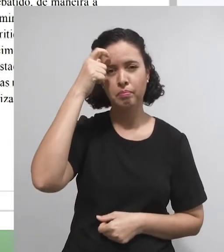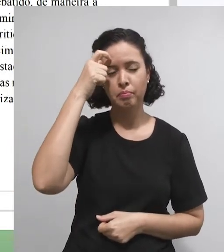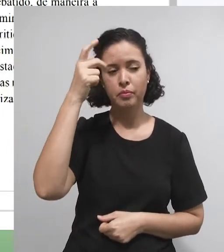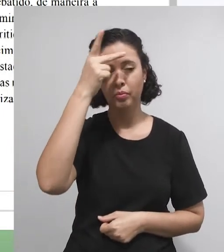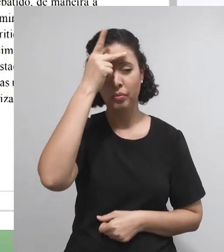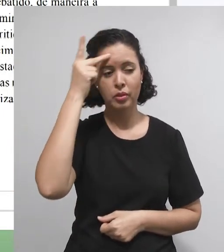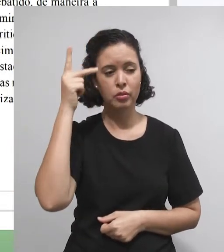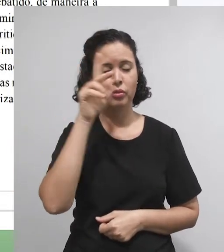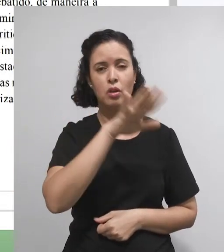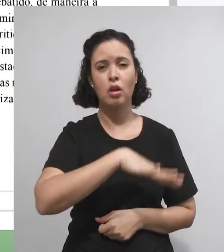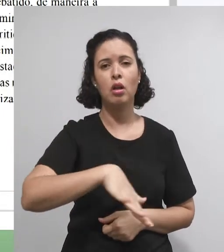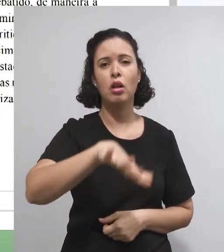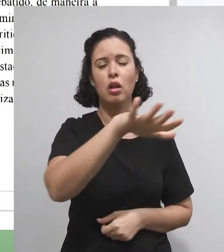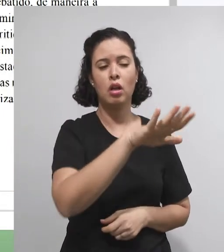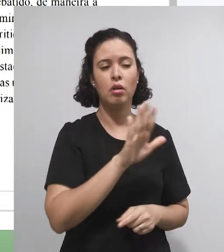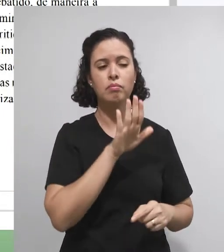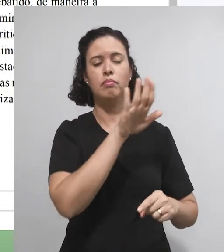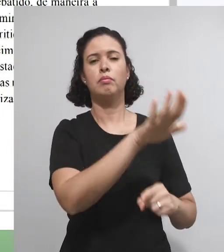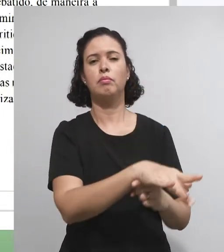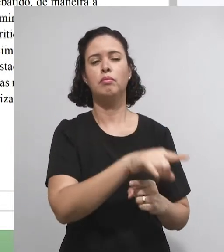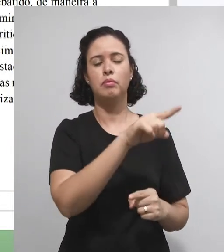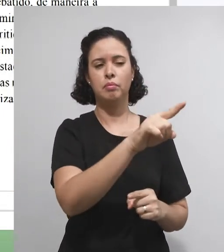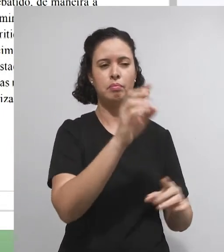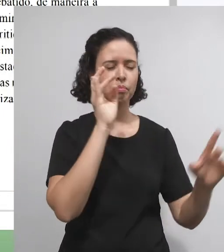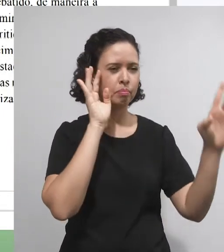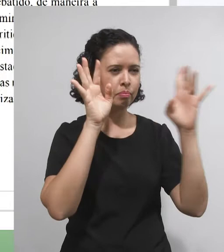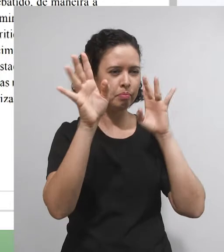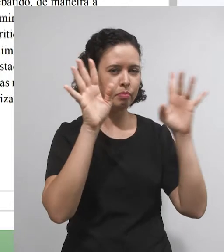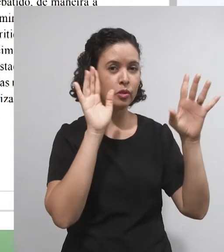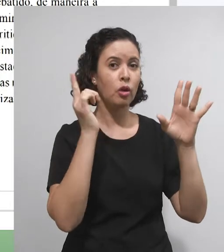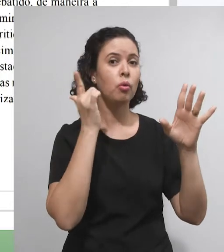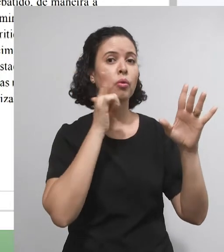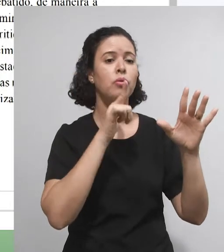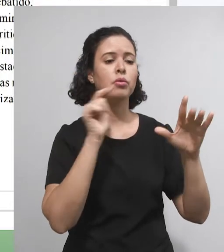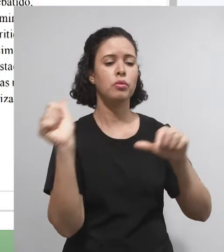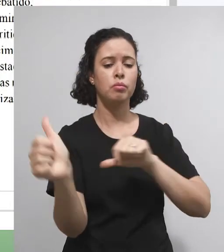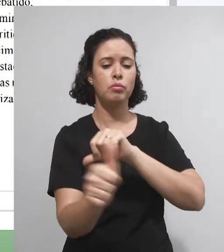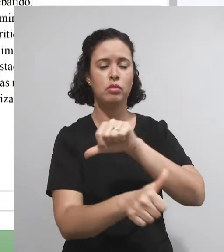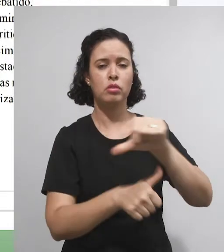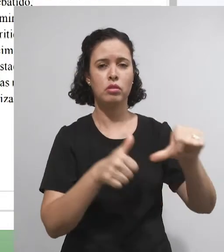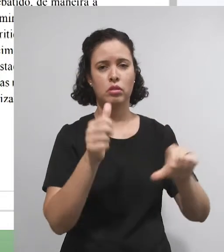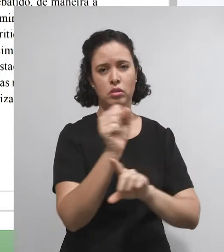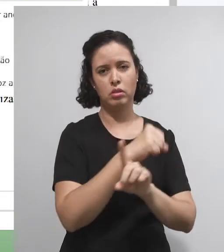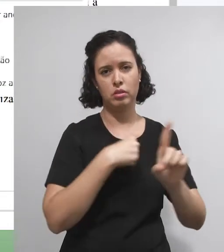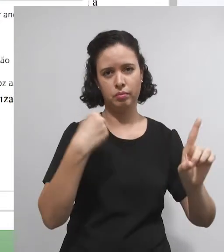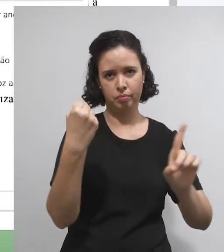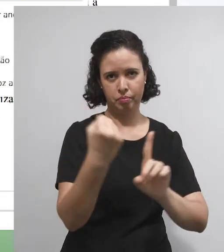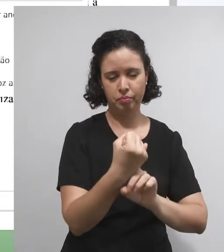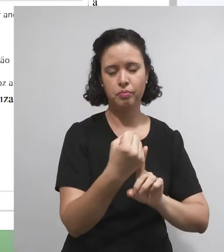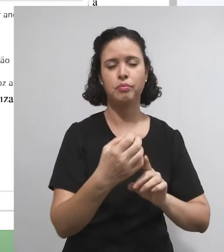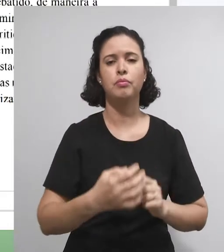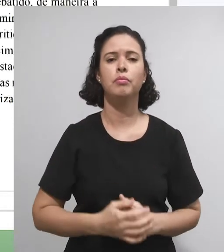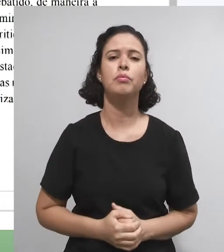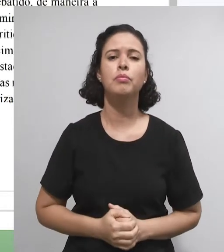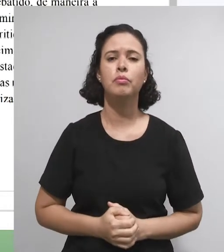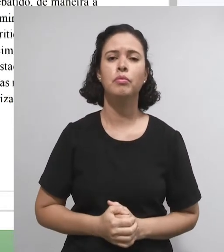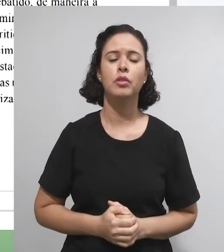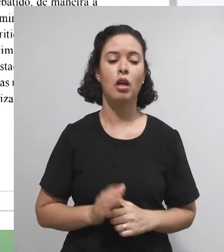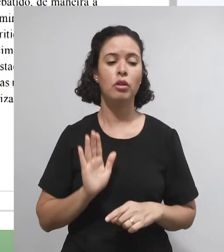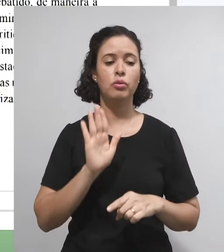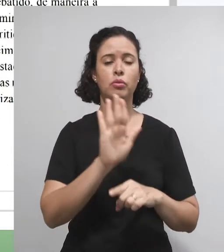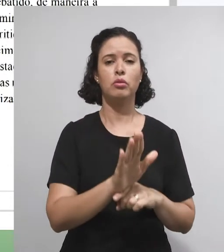conscientizar a população para fazer a mudança social. Então, a importância